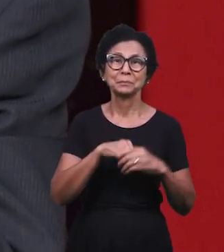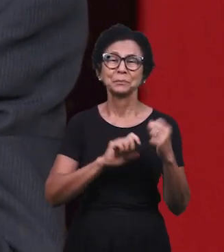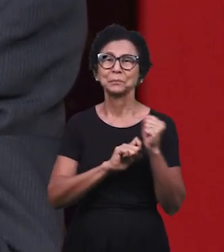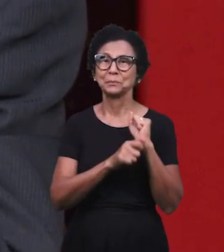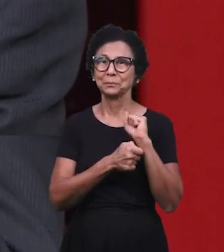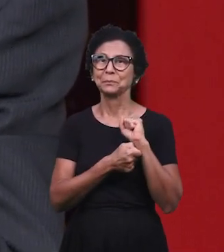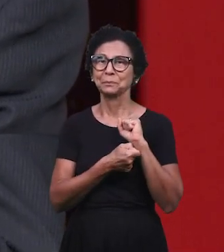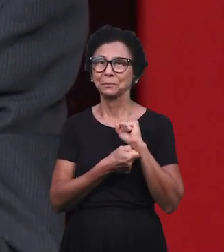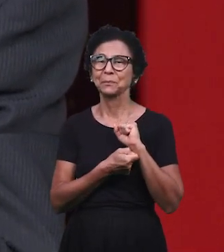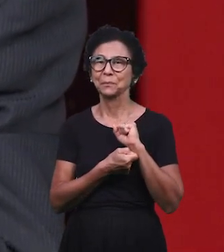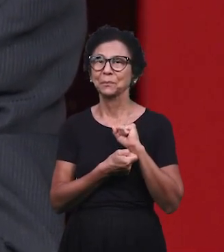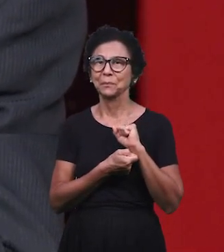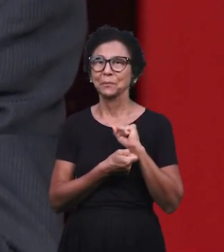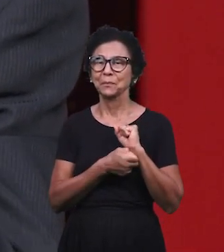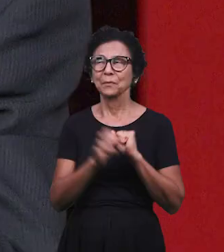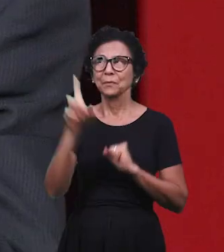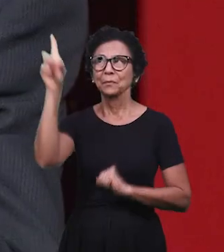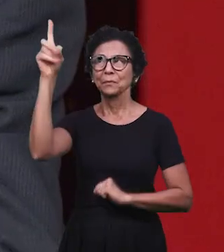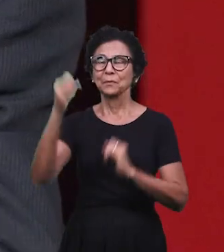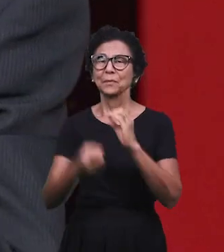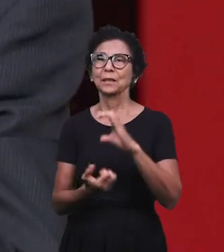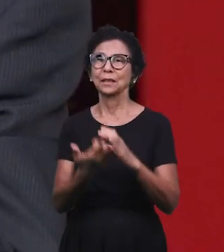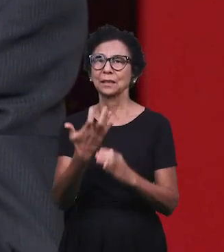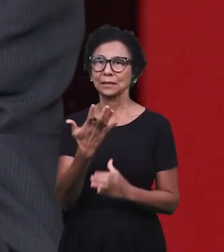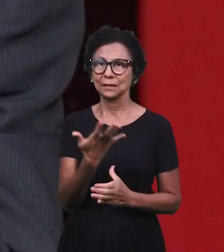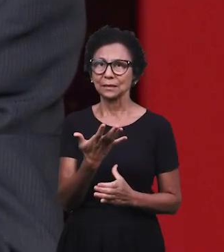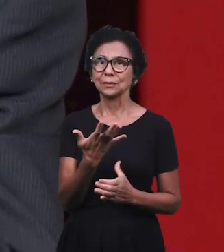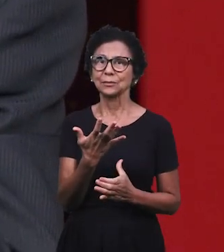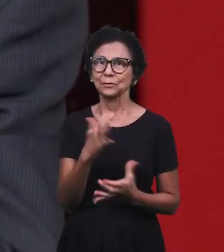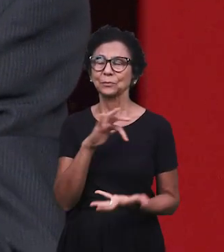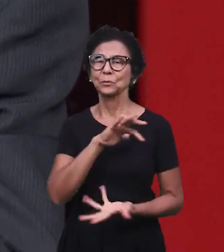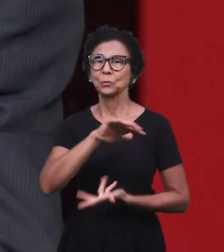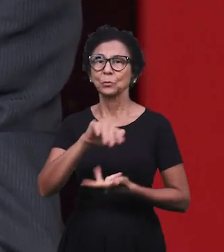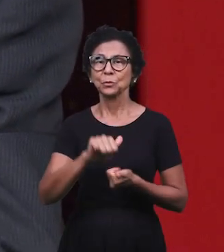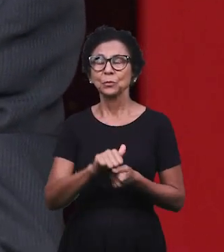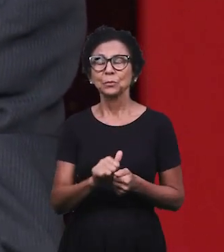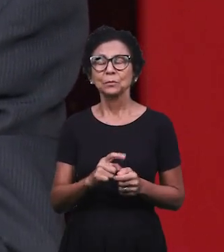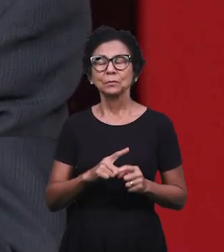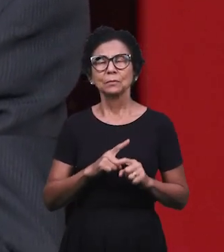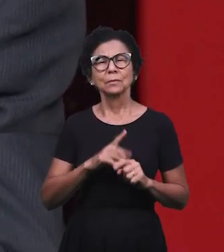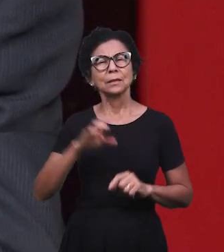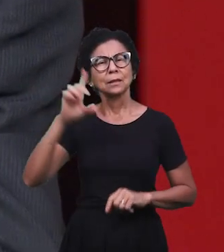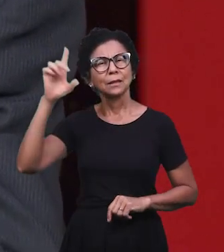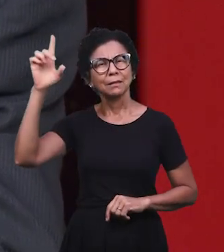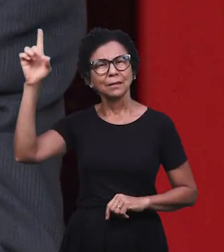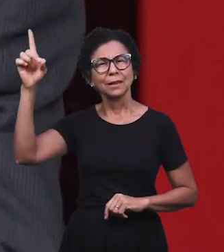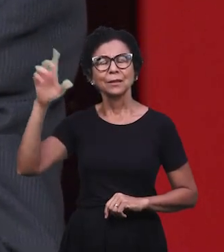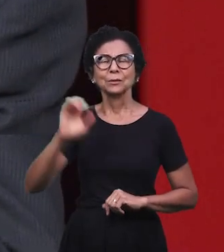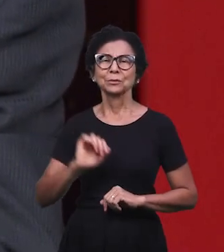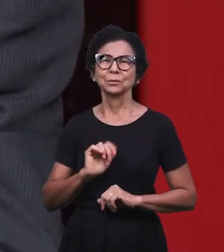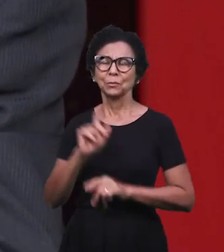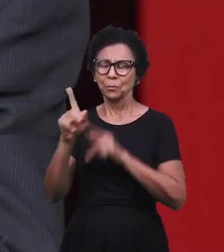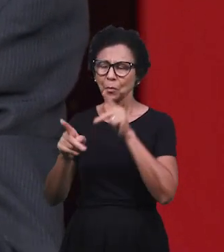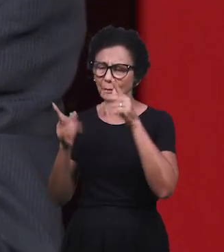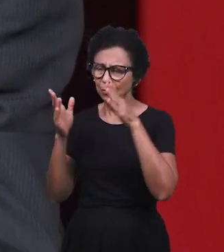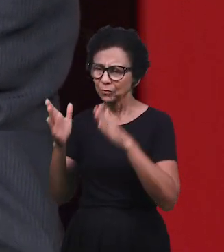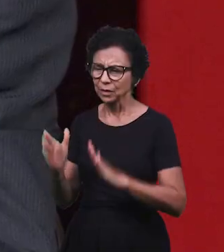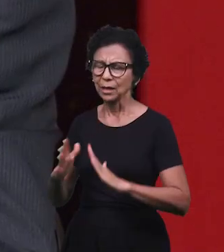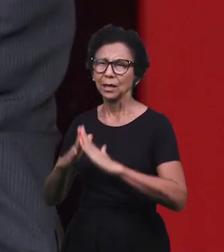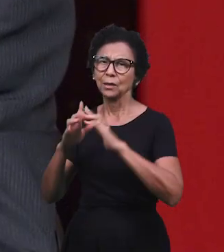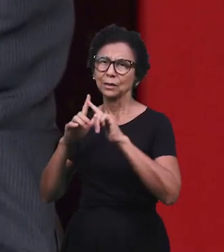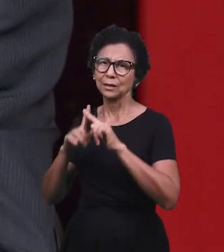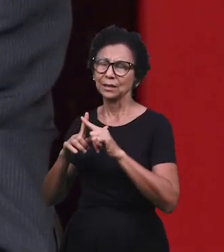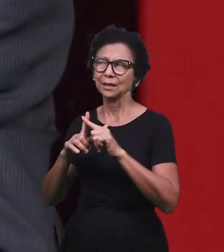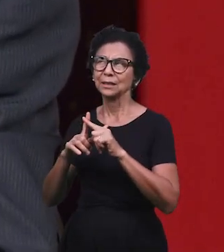de Deus. E aprove o Senhor revelar para nós, como igreja, esse mistério que é o Senhor